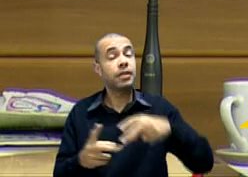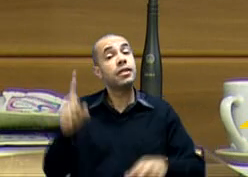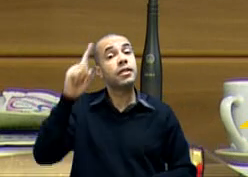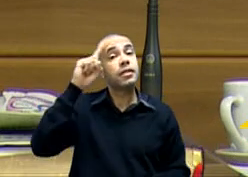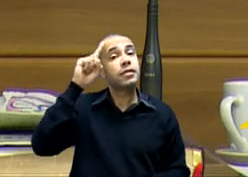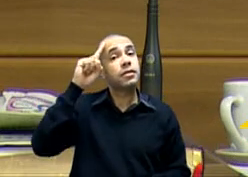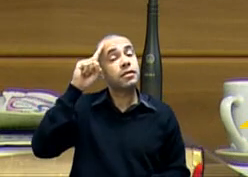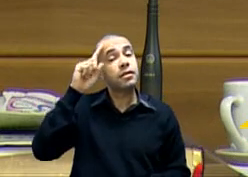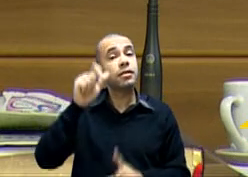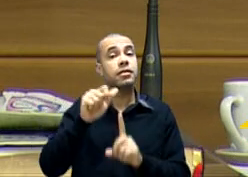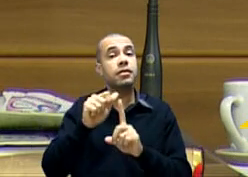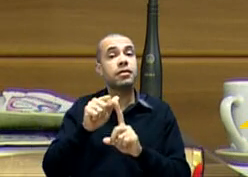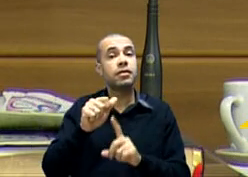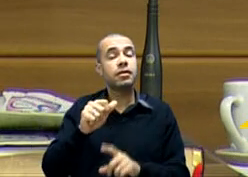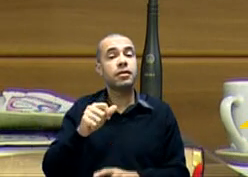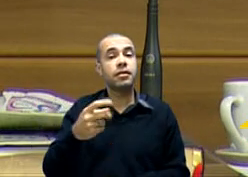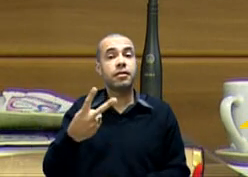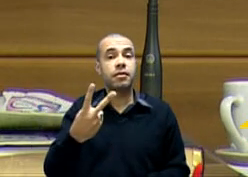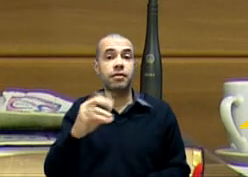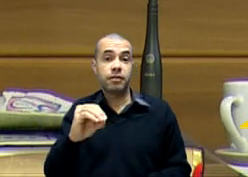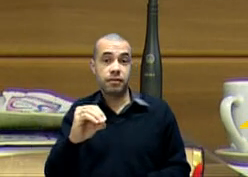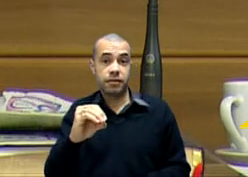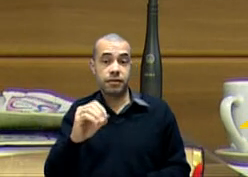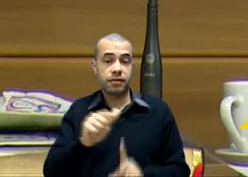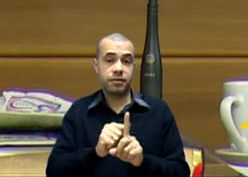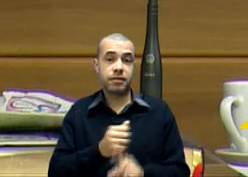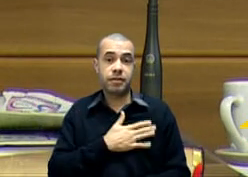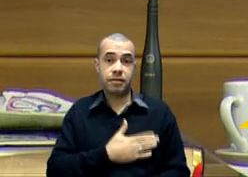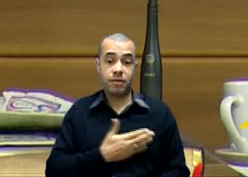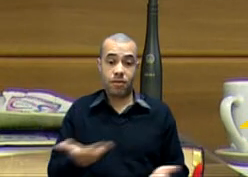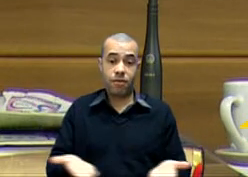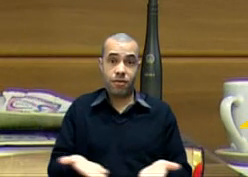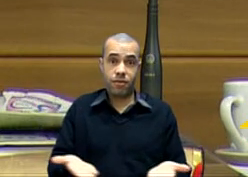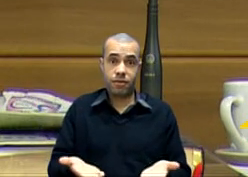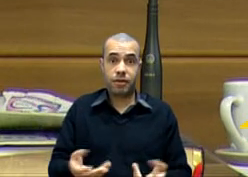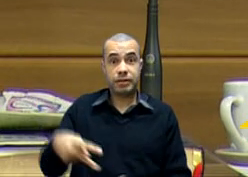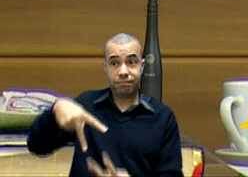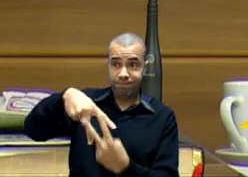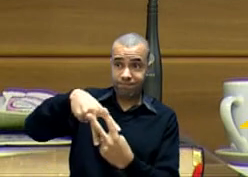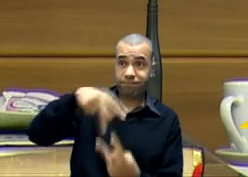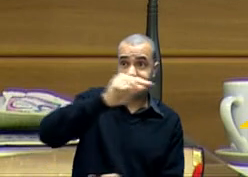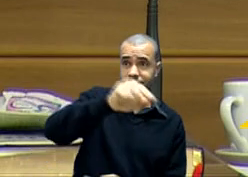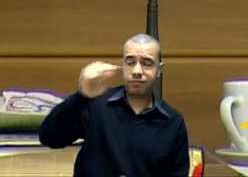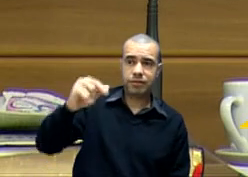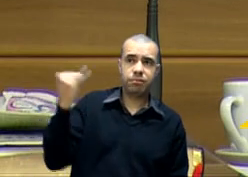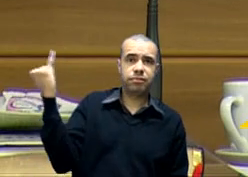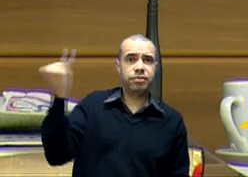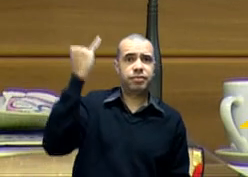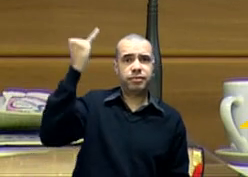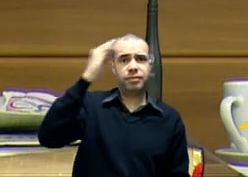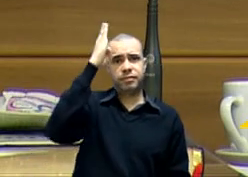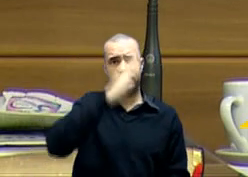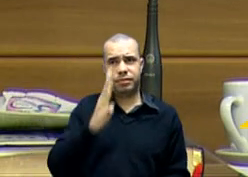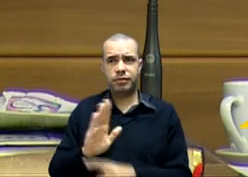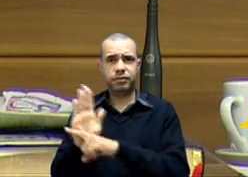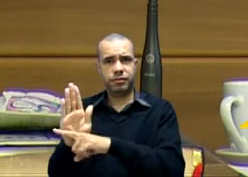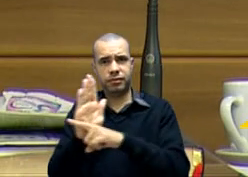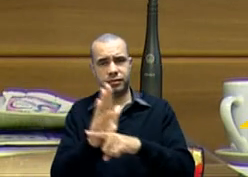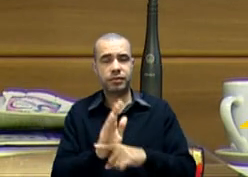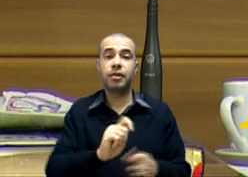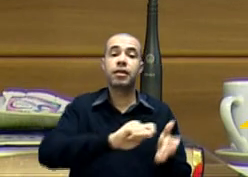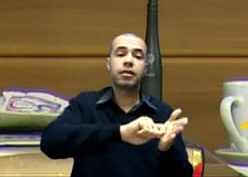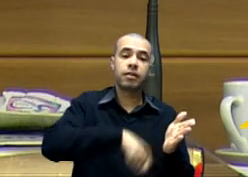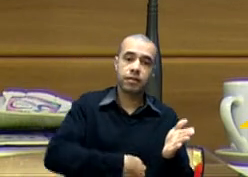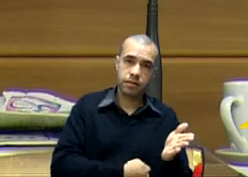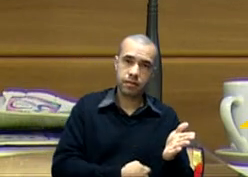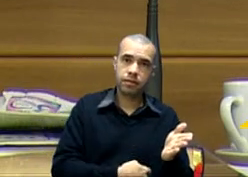agosto, hoje, para celebrar a importância dos maçons durante toda a história do Brasil. Quem assina é o vereador